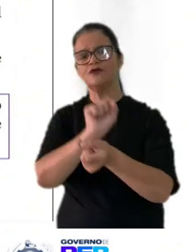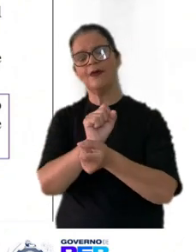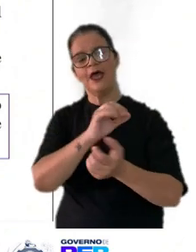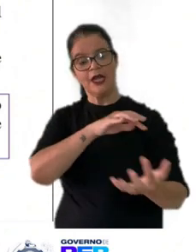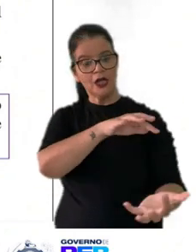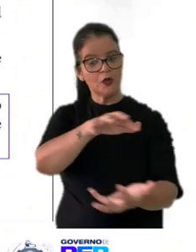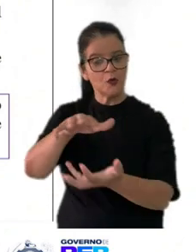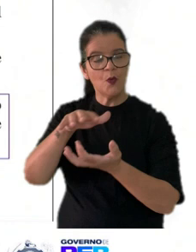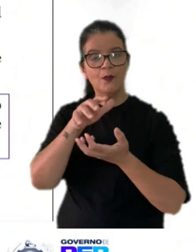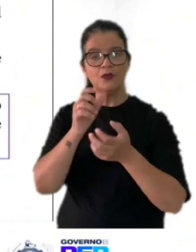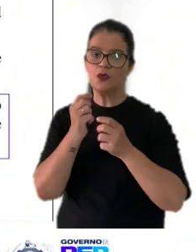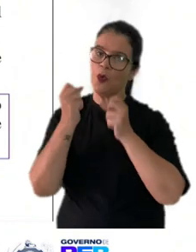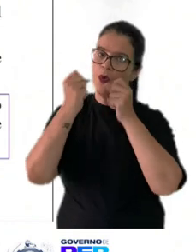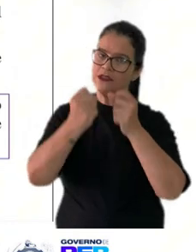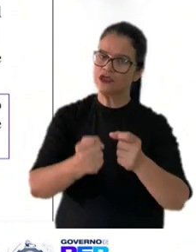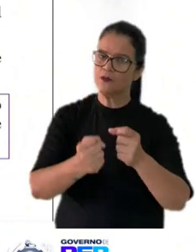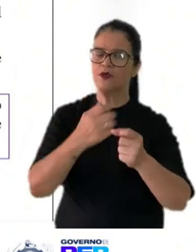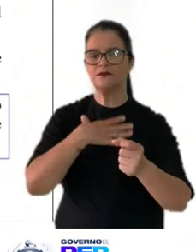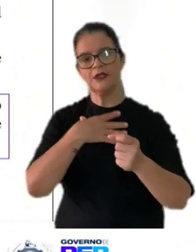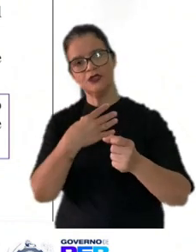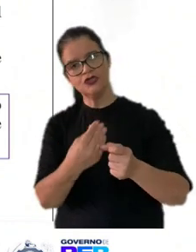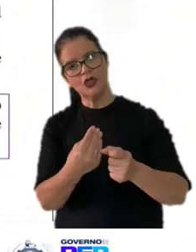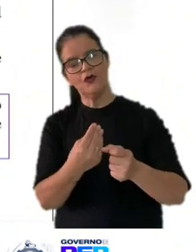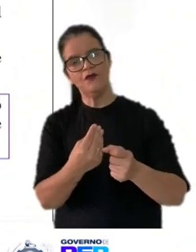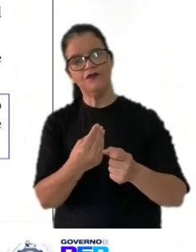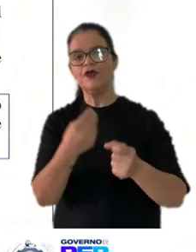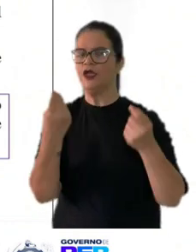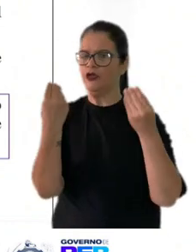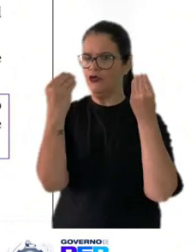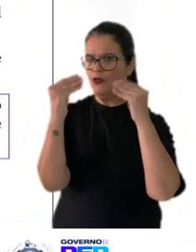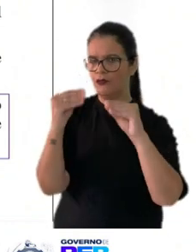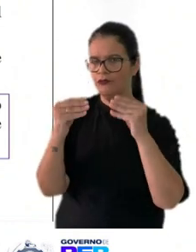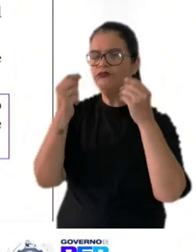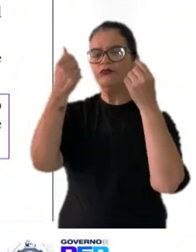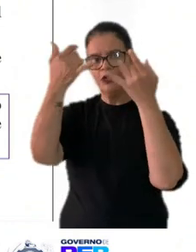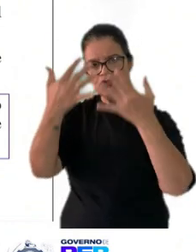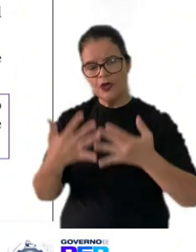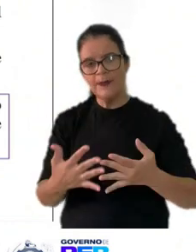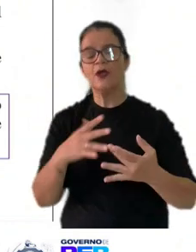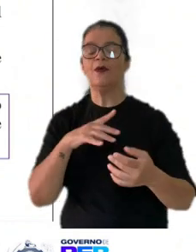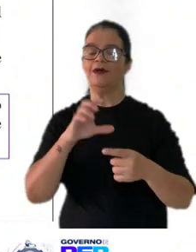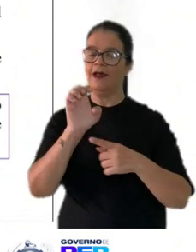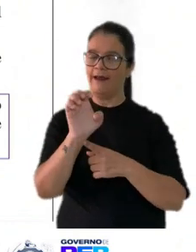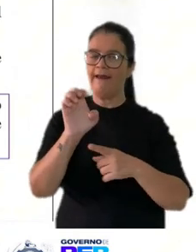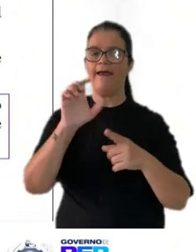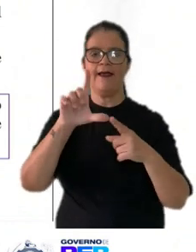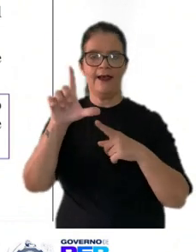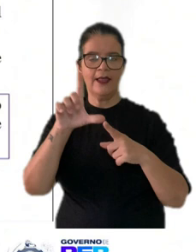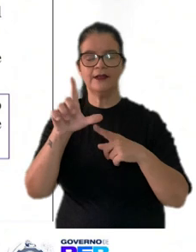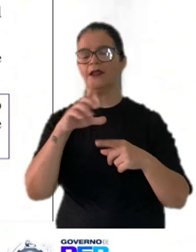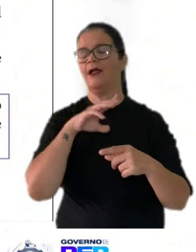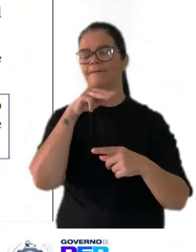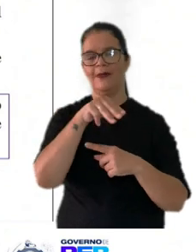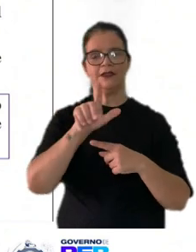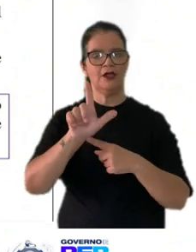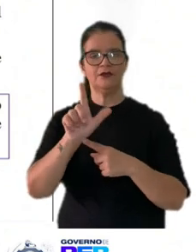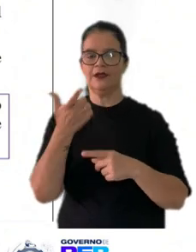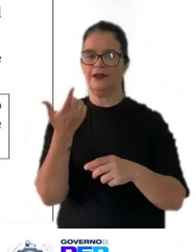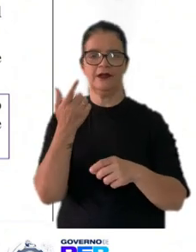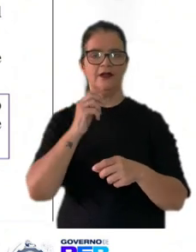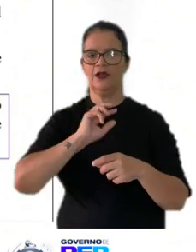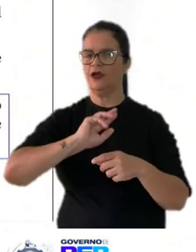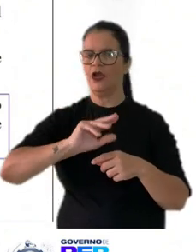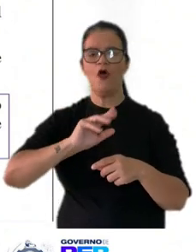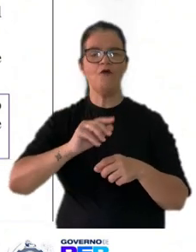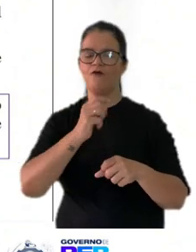possibilidades que o filho falou né que o filho deu e na letra E Martin Luther King não foi assassinado não é verdade a gente sabe que foi